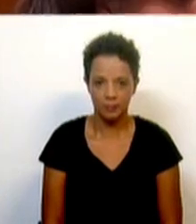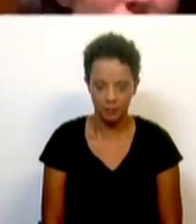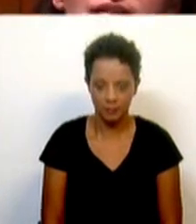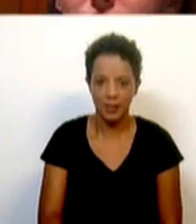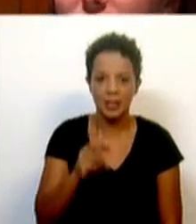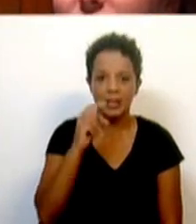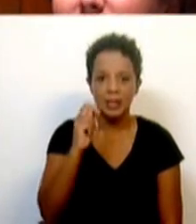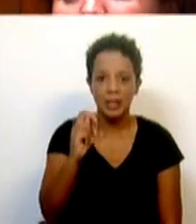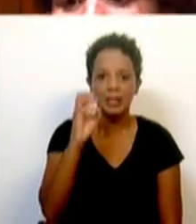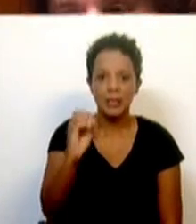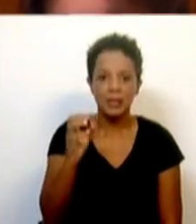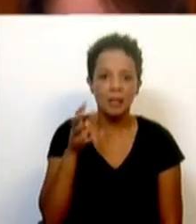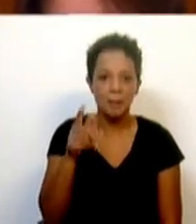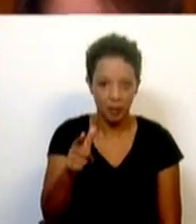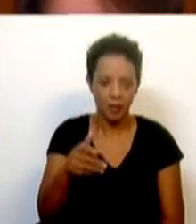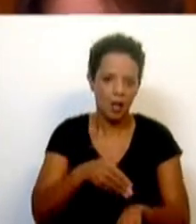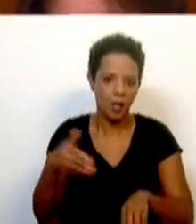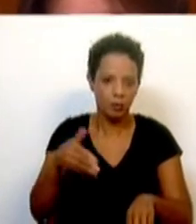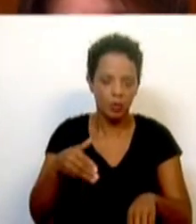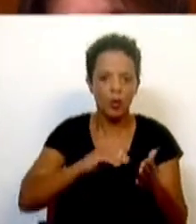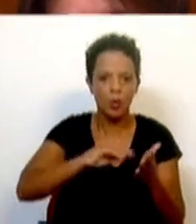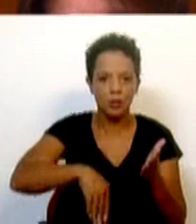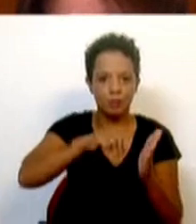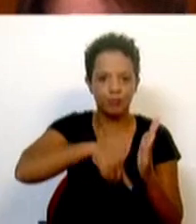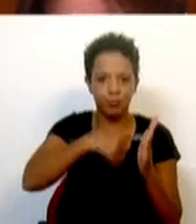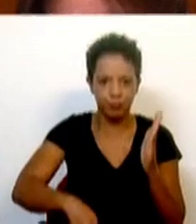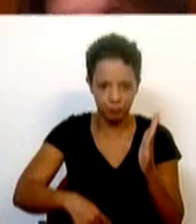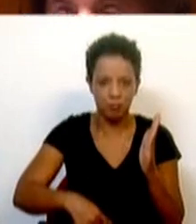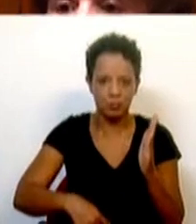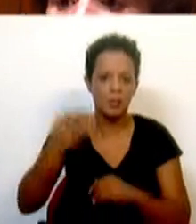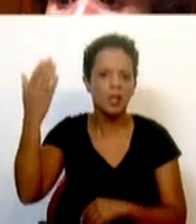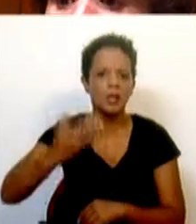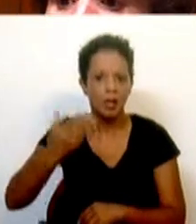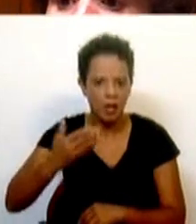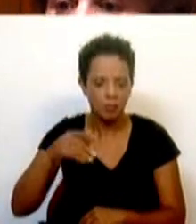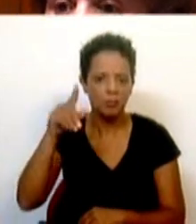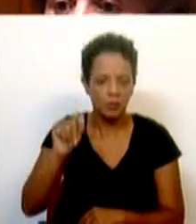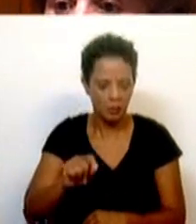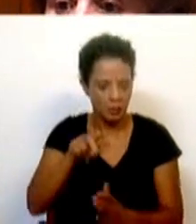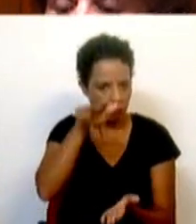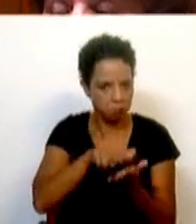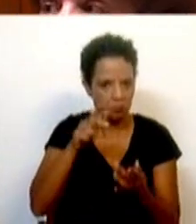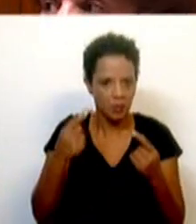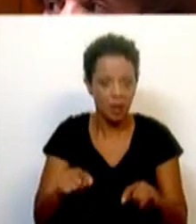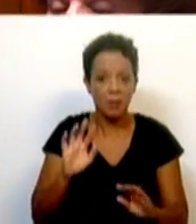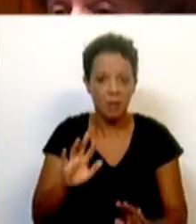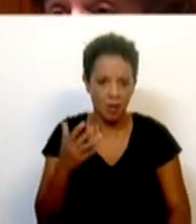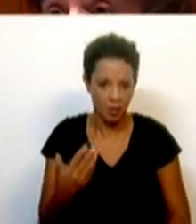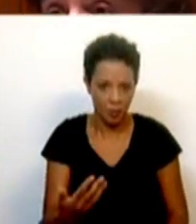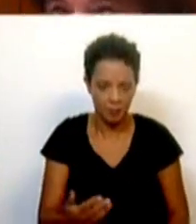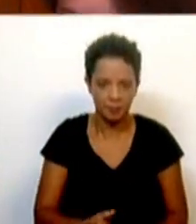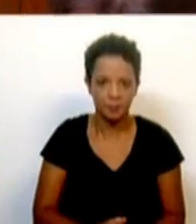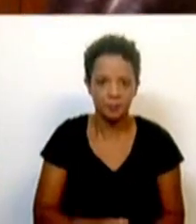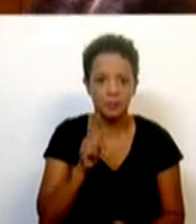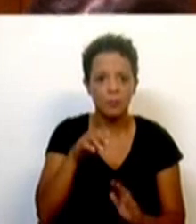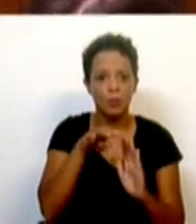Foram 30 mil que então rescindiram o contrato com todo o direito e toda a legitimidade. Agora,